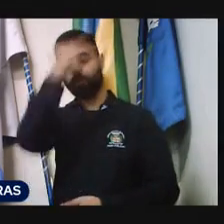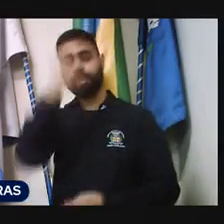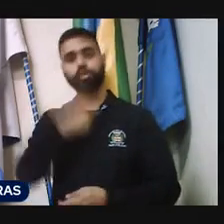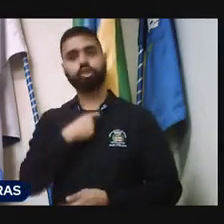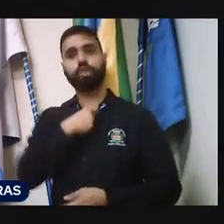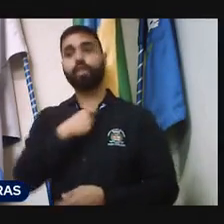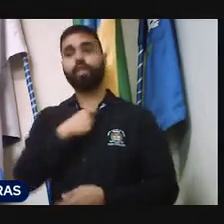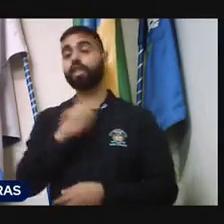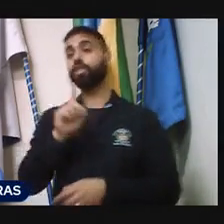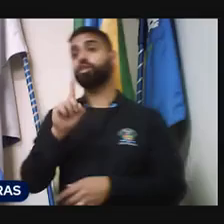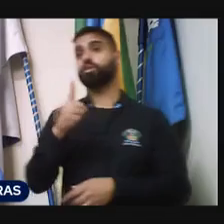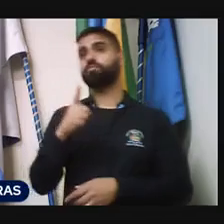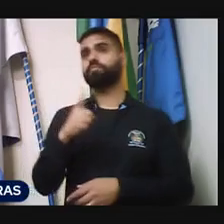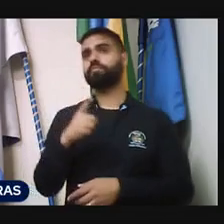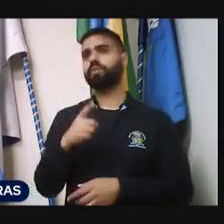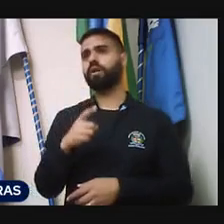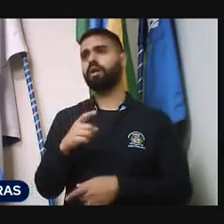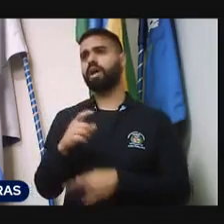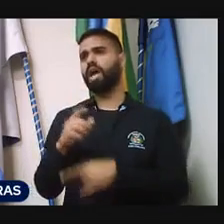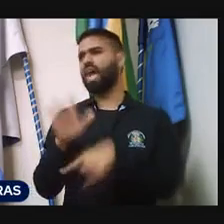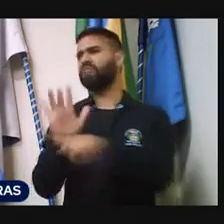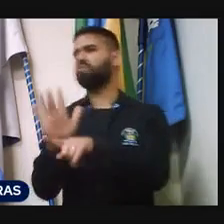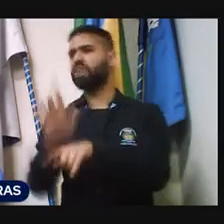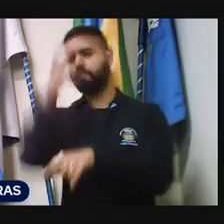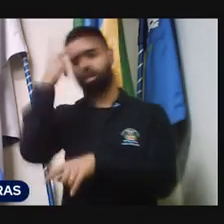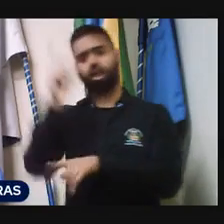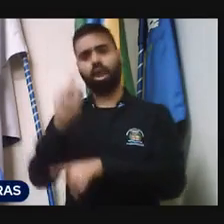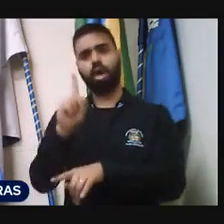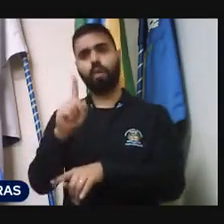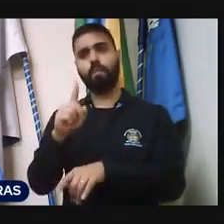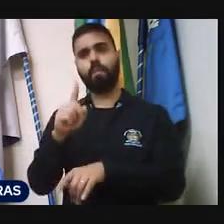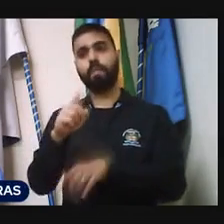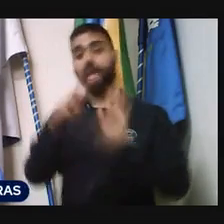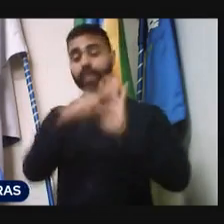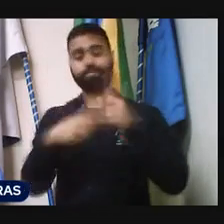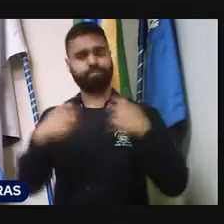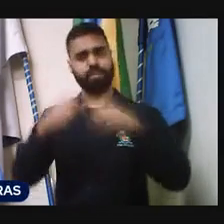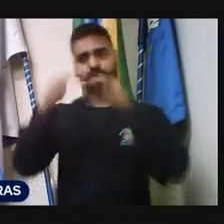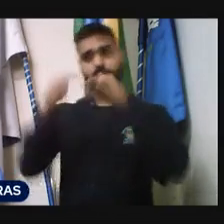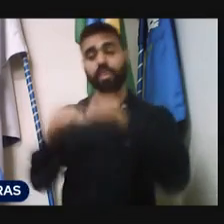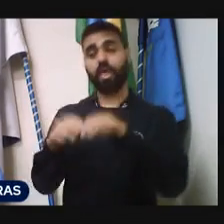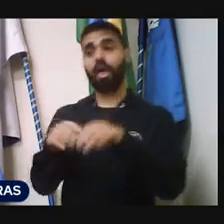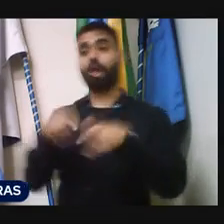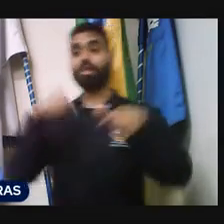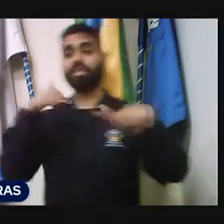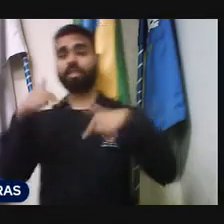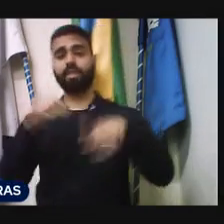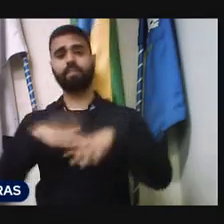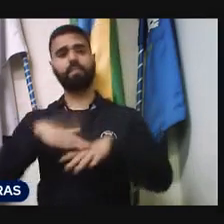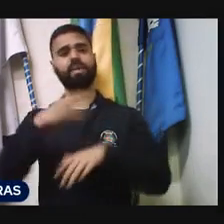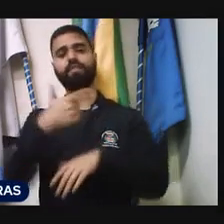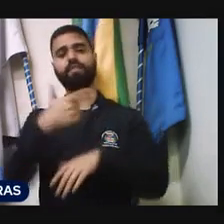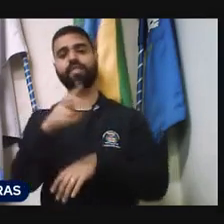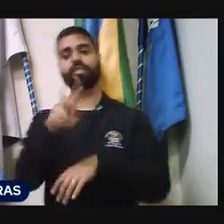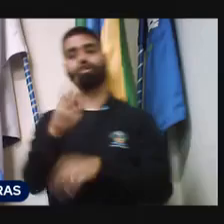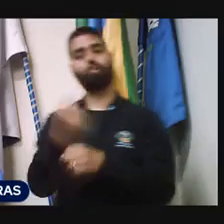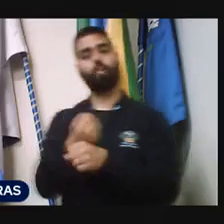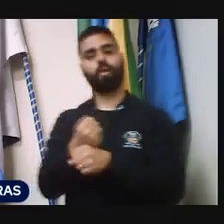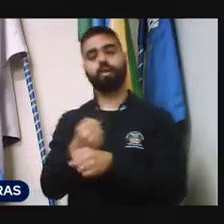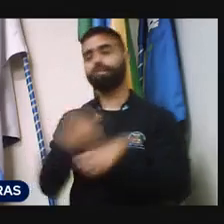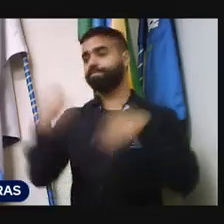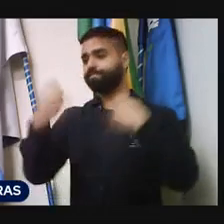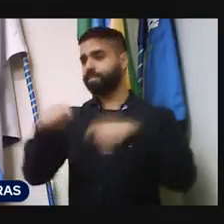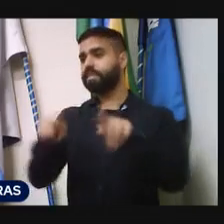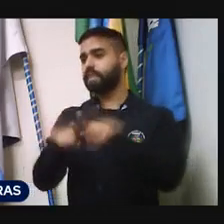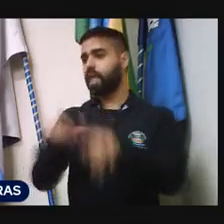eles não está dando para boa ninguém ele está fazendo sua obrigação e cumpriu sua obrigação elas trabalham por mais as pessoas trabalham com mais de 25